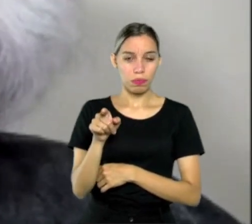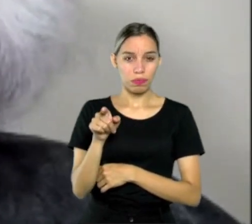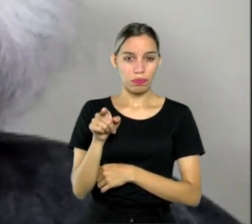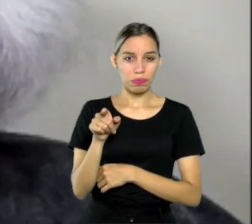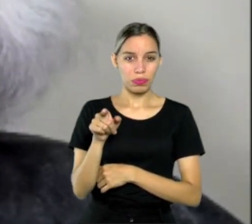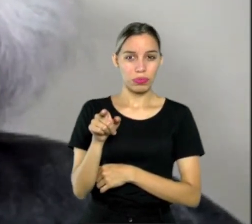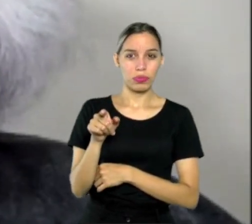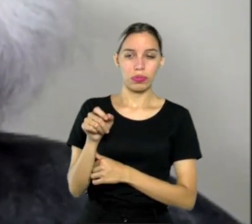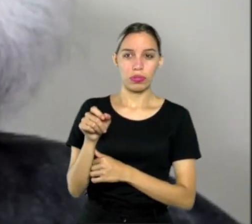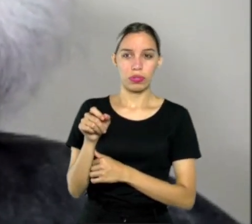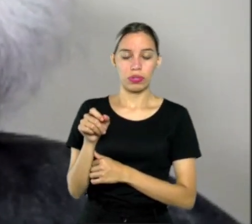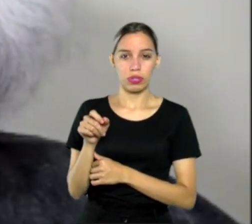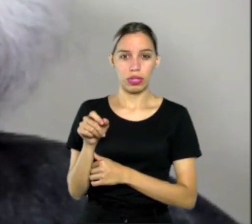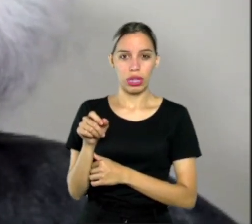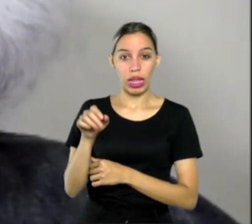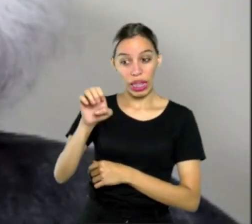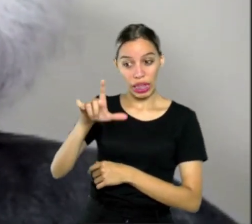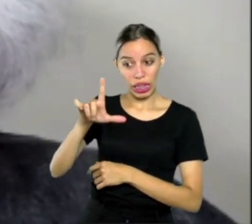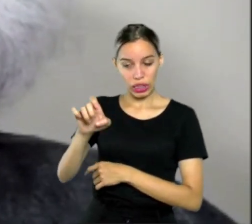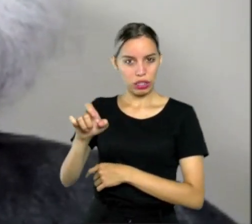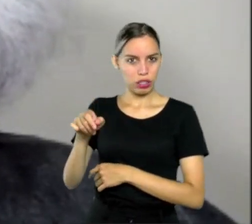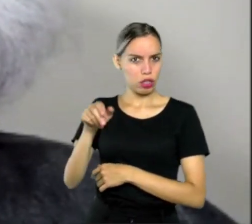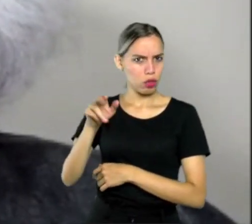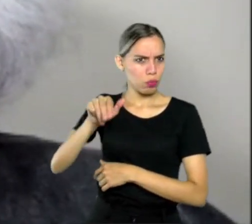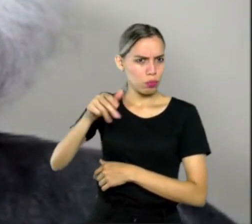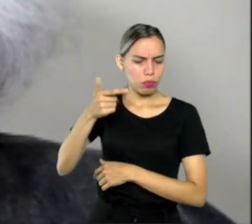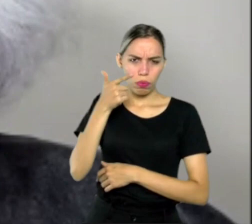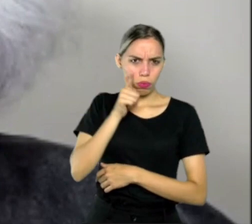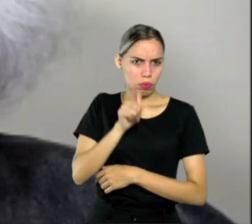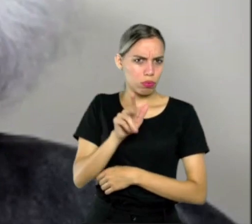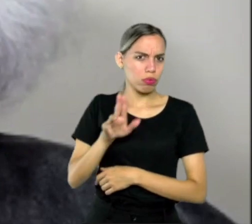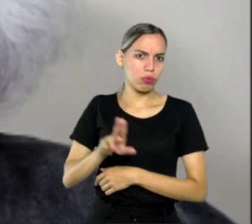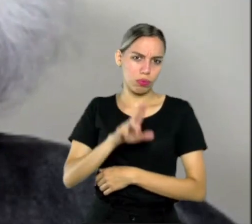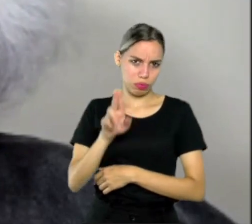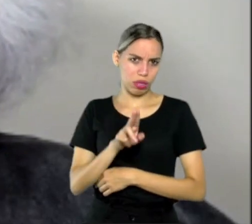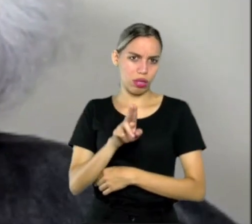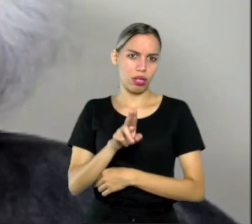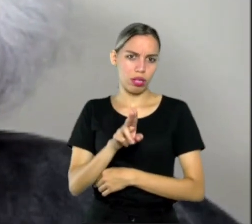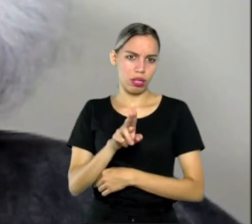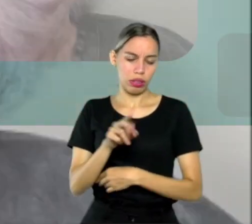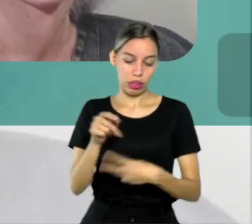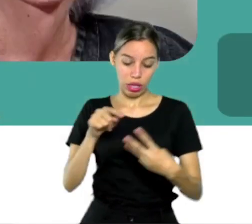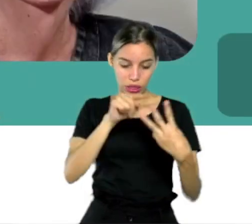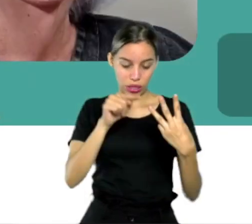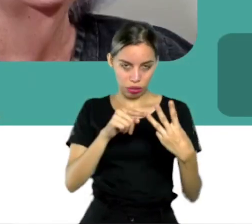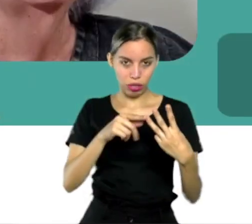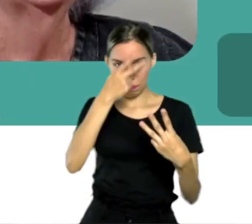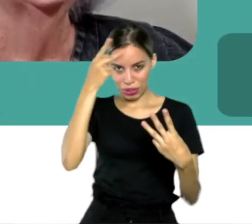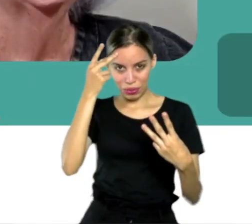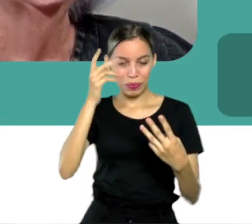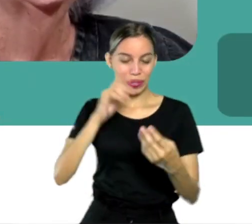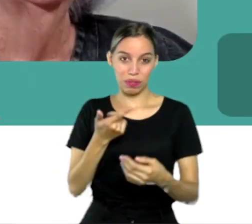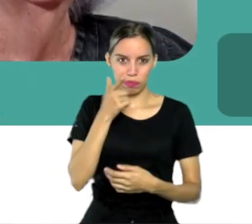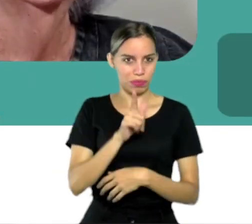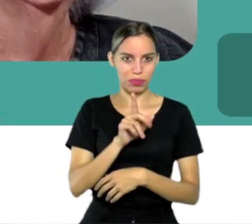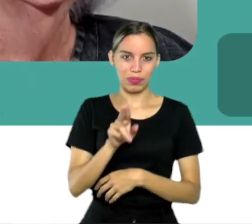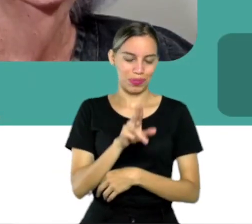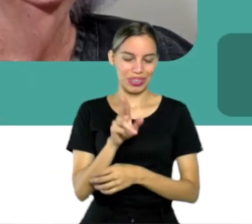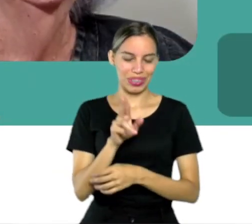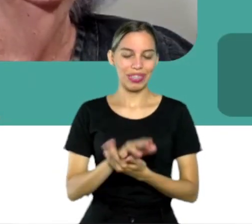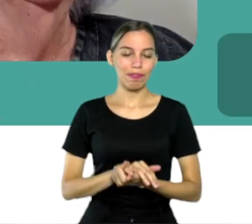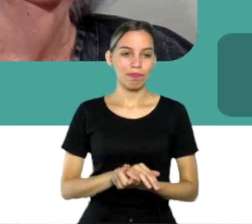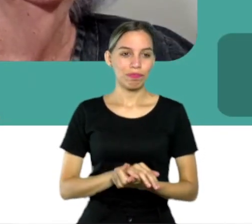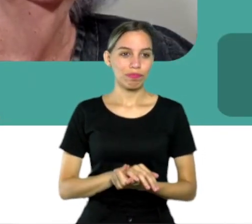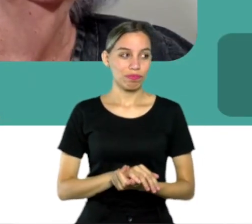seja essa influência mesmo de primeiras leituras. E eu imagino também que nesse período aí da infância, os professores deviam